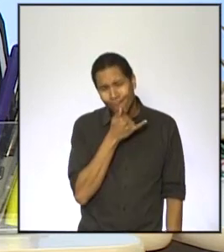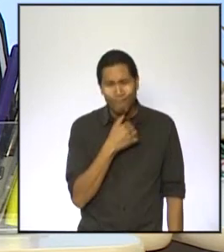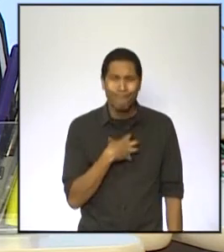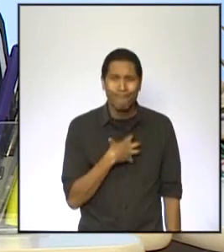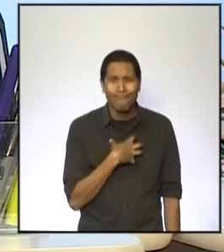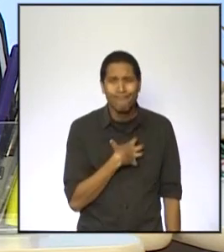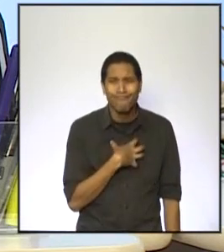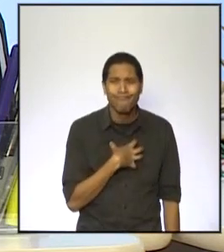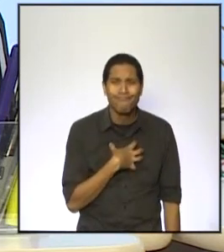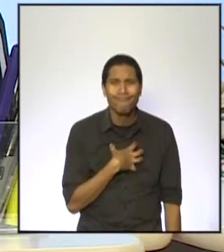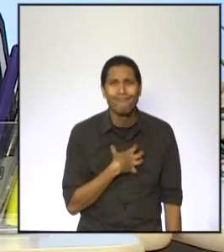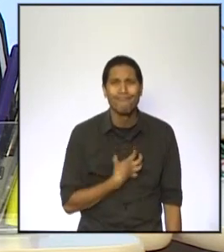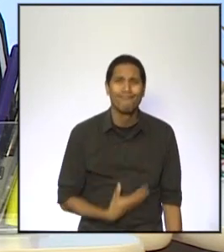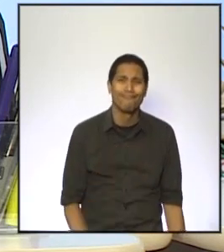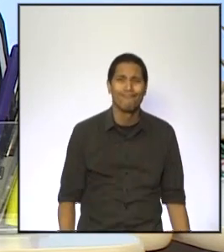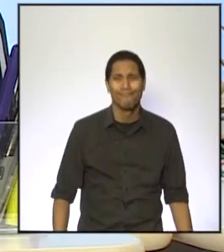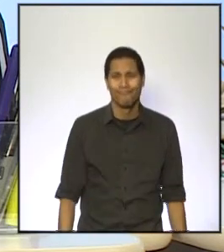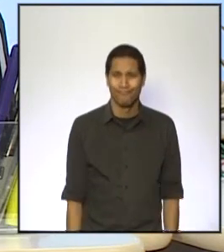tristeza.